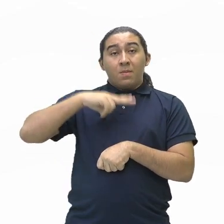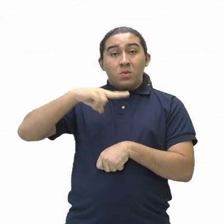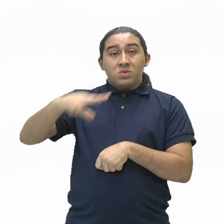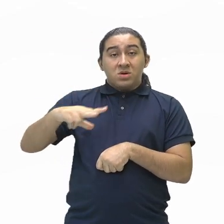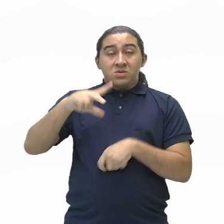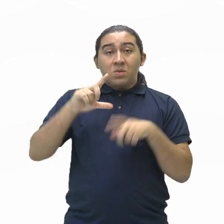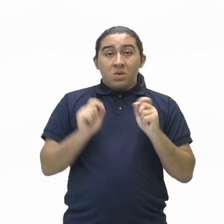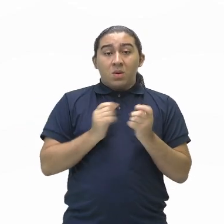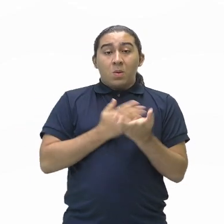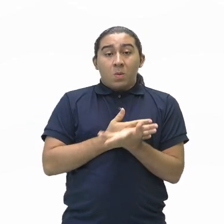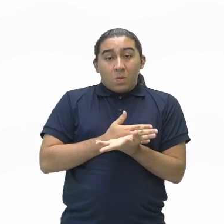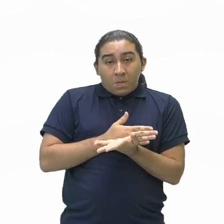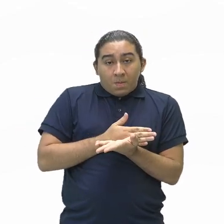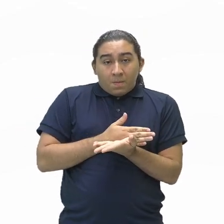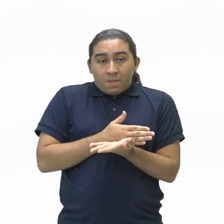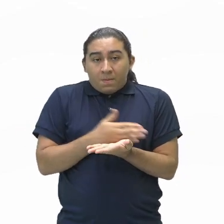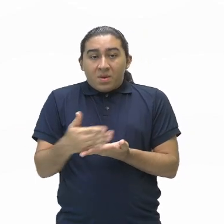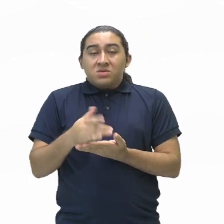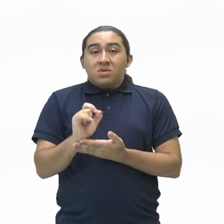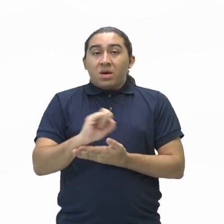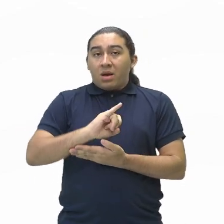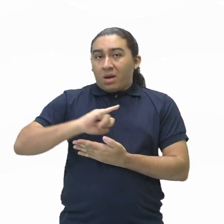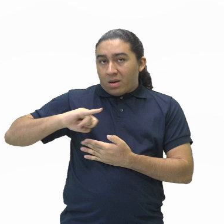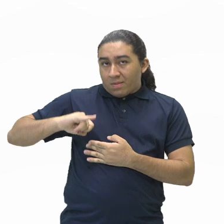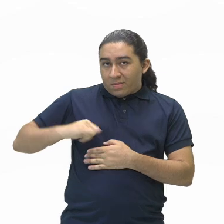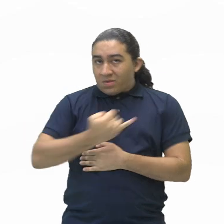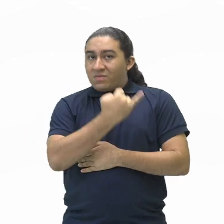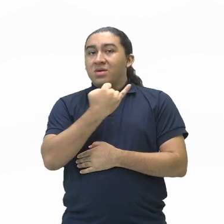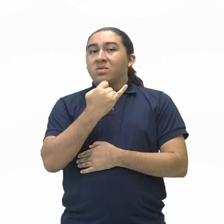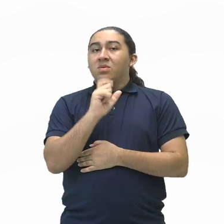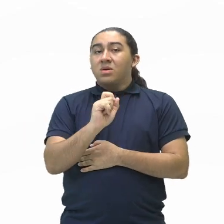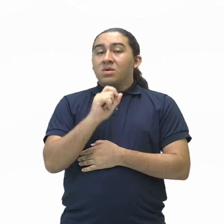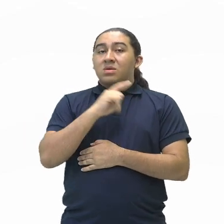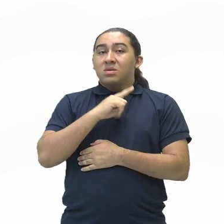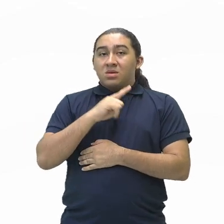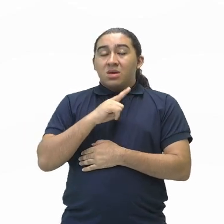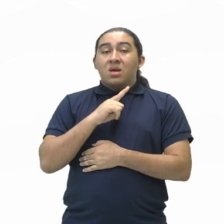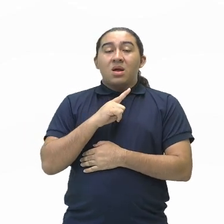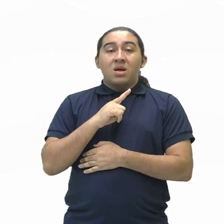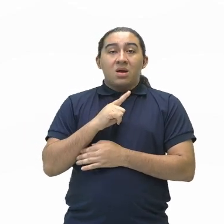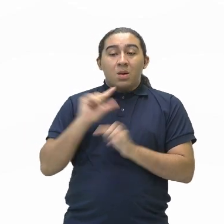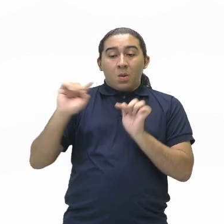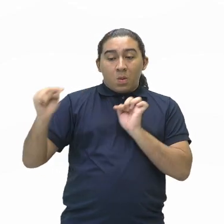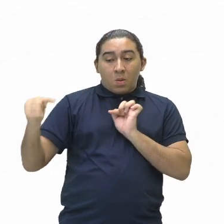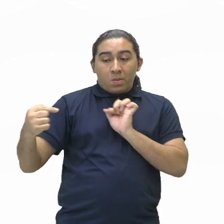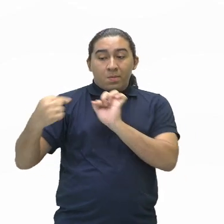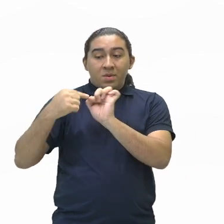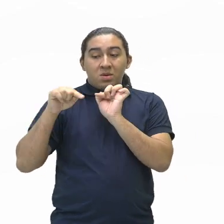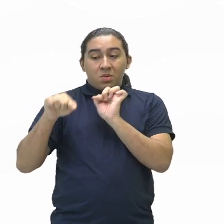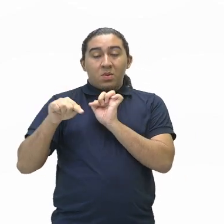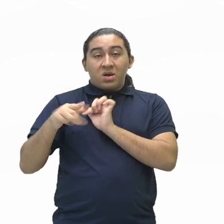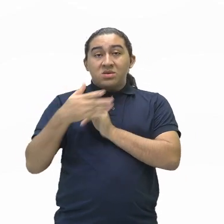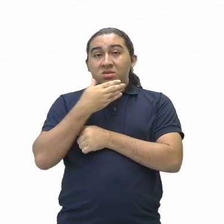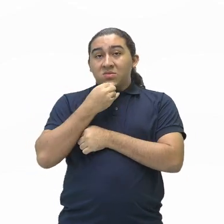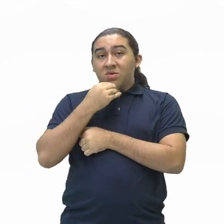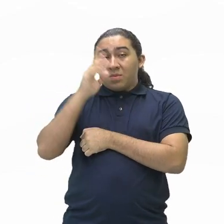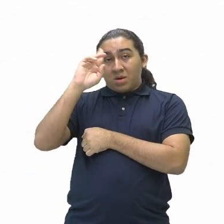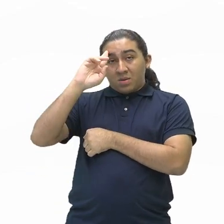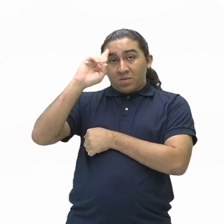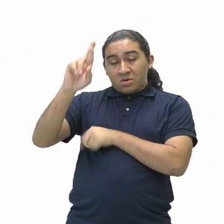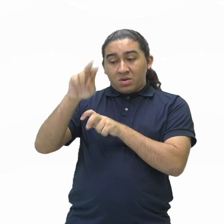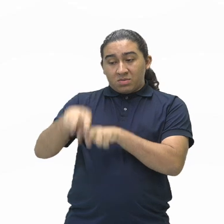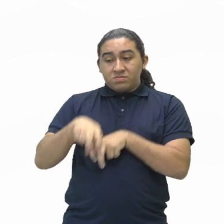vai se aproveitar para se aliar aos senhores de engenho, para se aliar